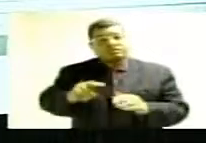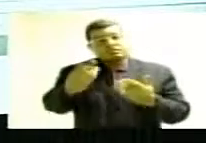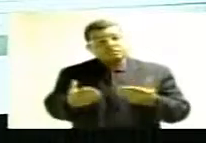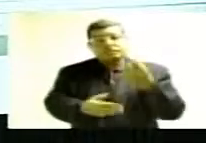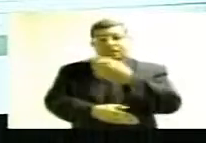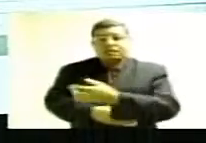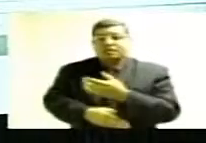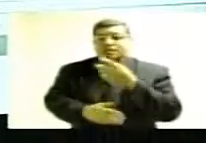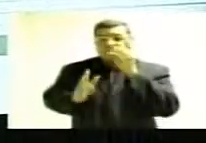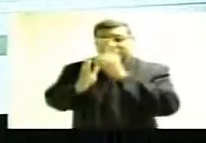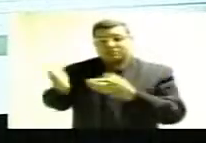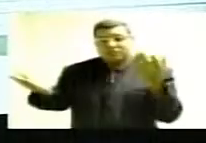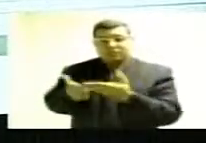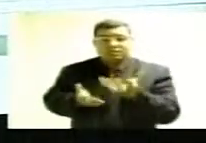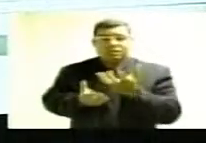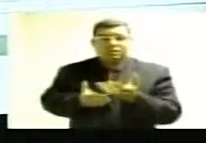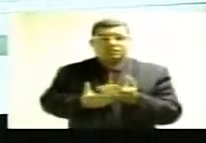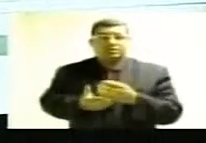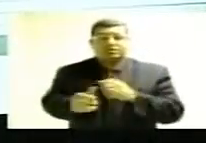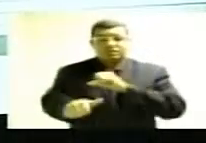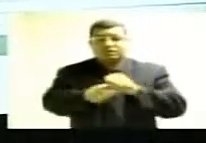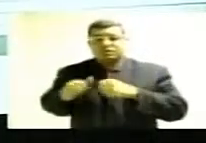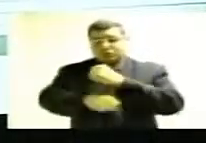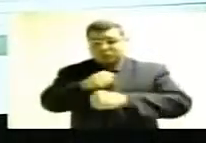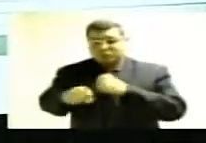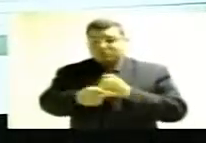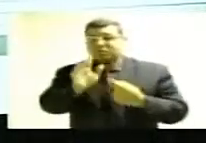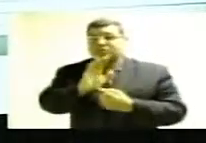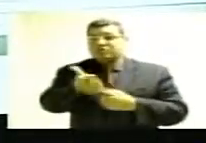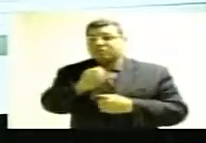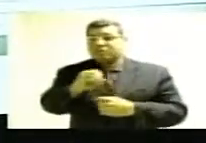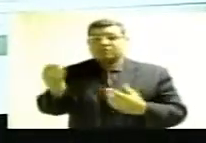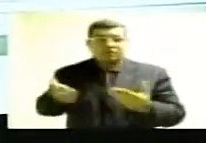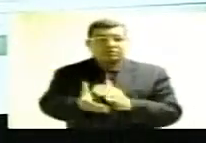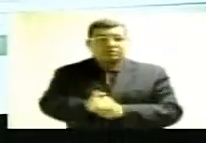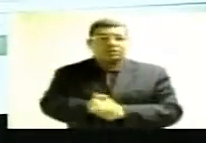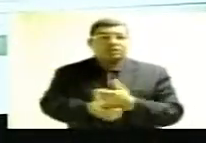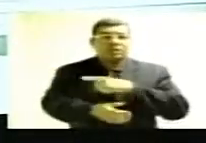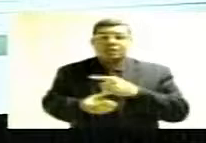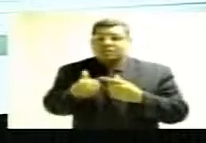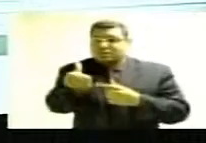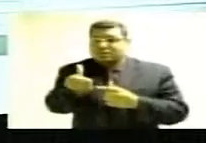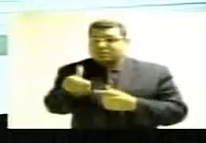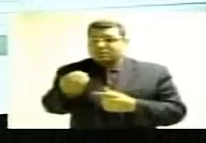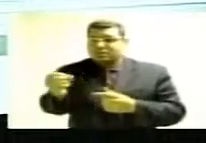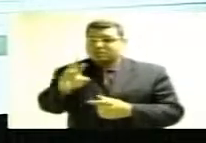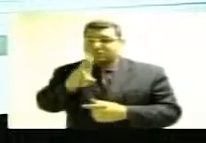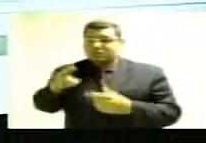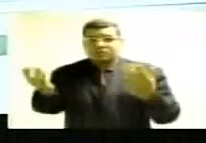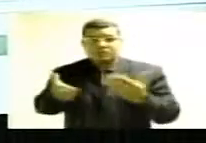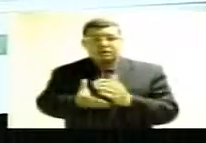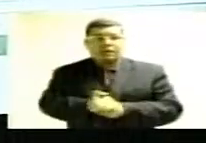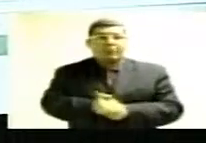seja, aquela dívida que na virada de 2009 para 2010 era de 600 milhões de